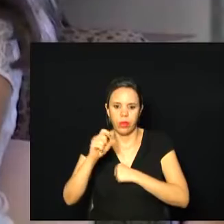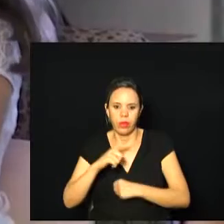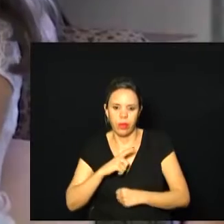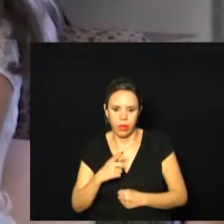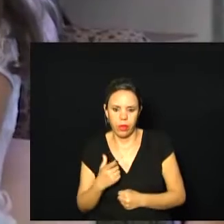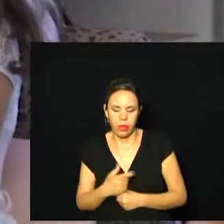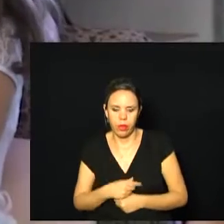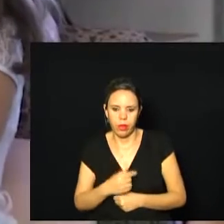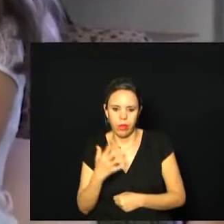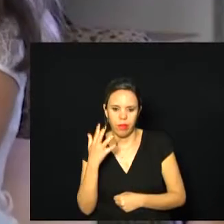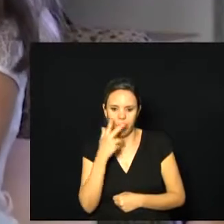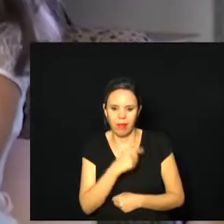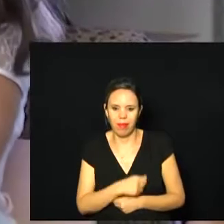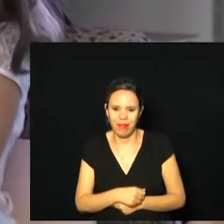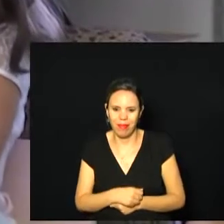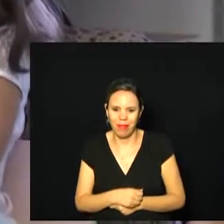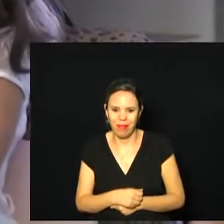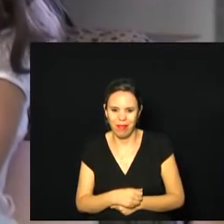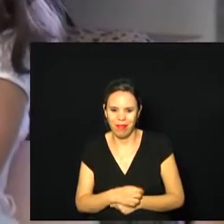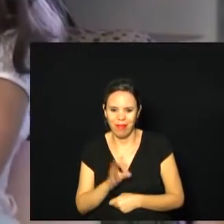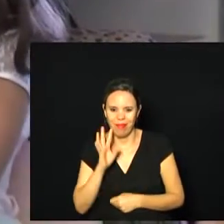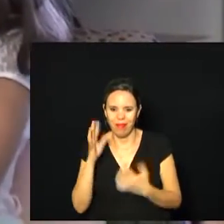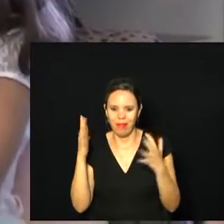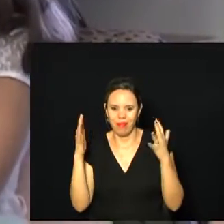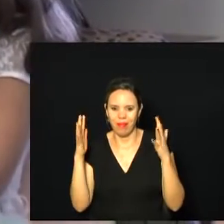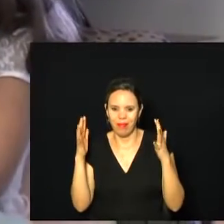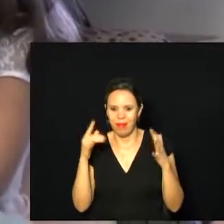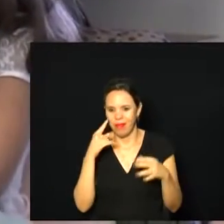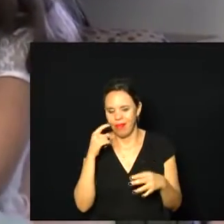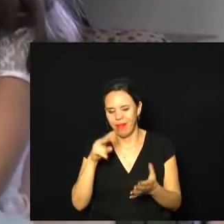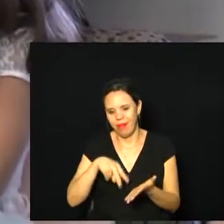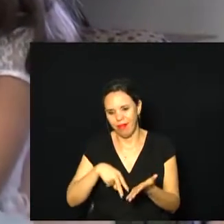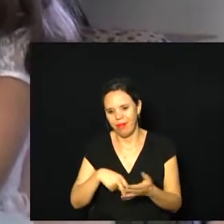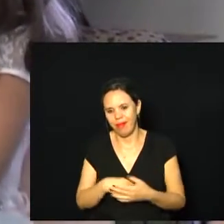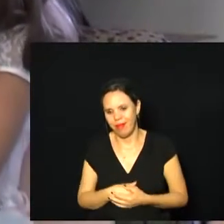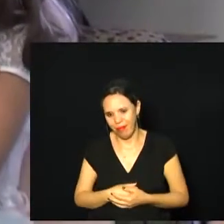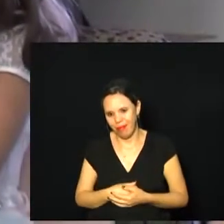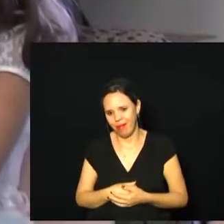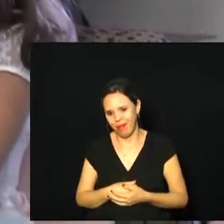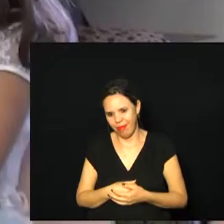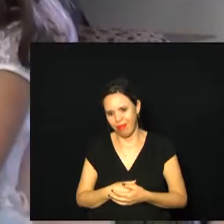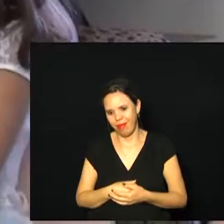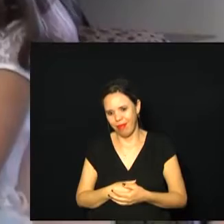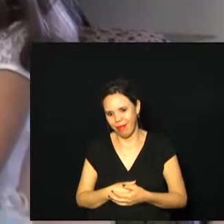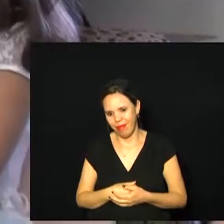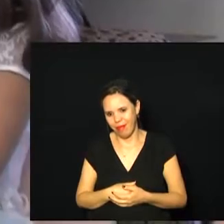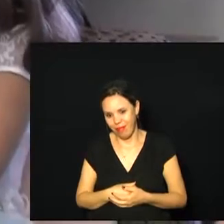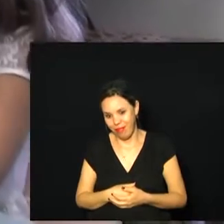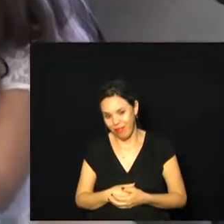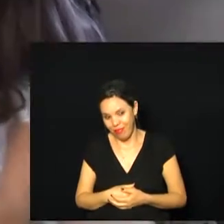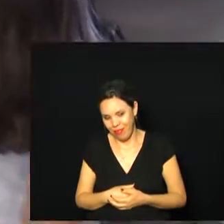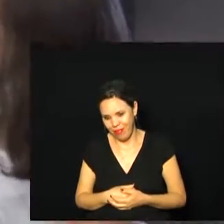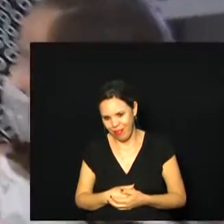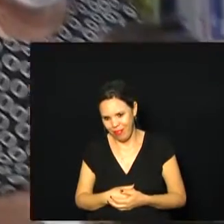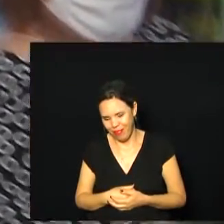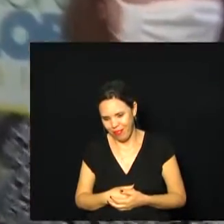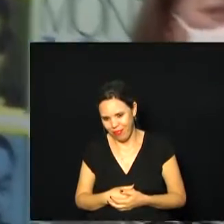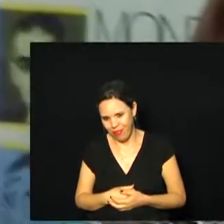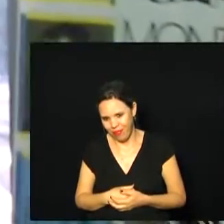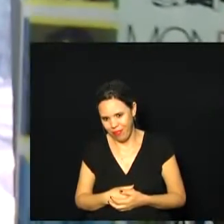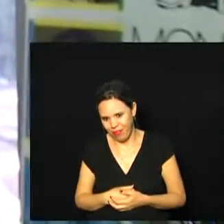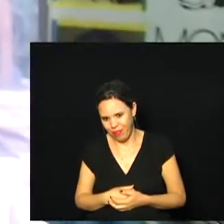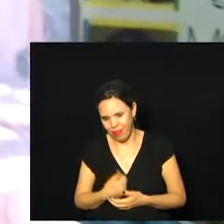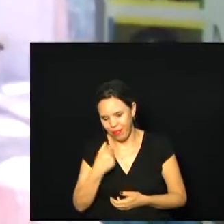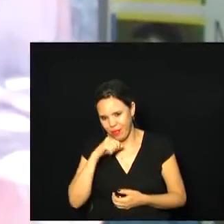Os mais bonitinhos. Valeu, parabéns pelo interesse, pela leitura, viu, Cecília? Uhum. Então tá bom, Cecília que tá